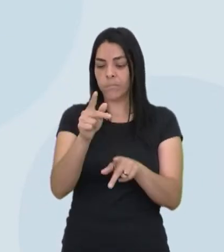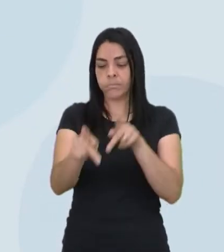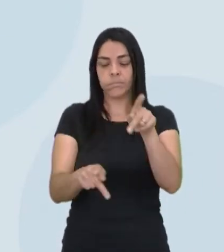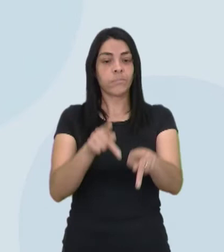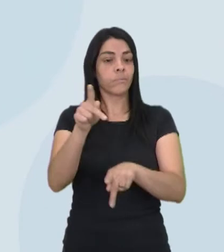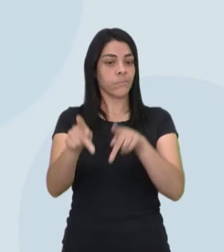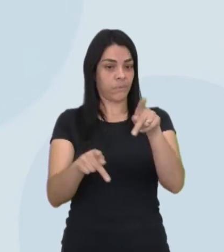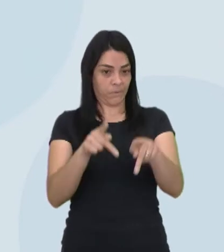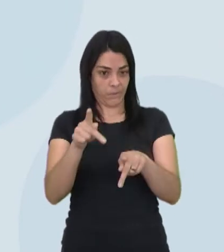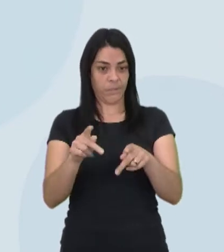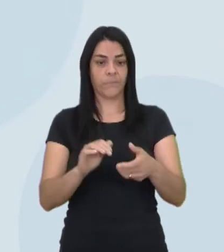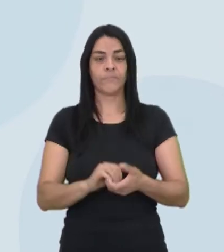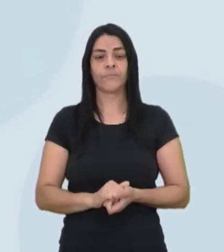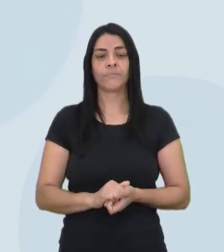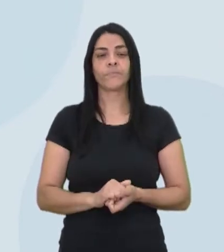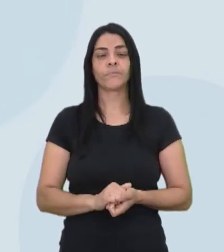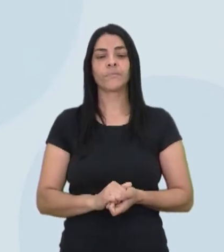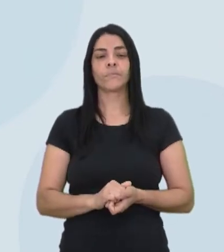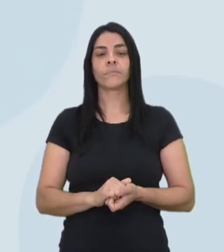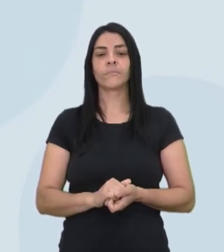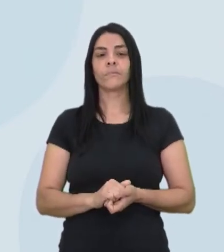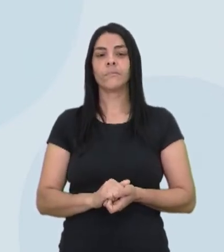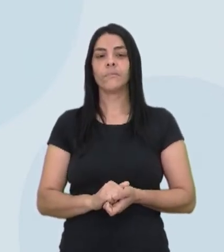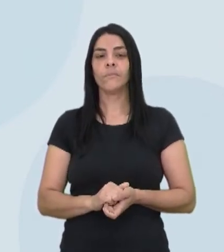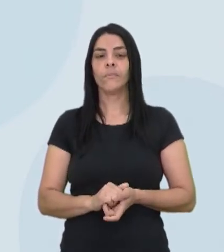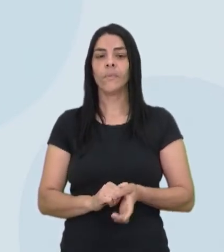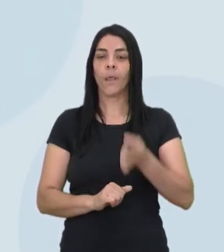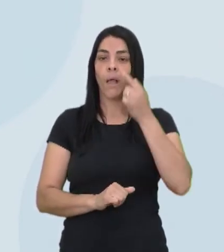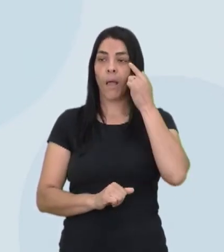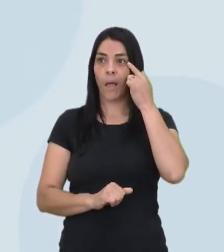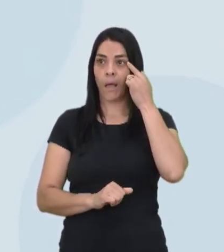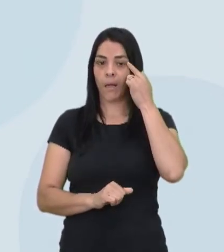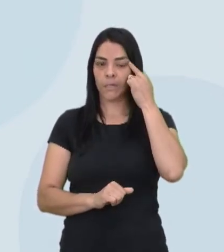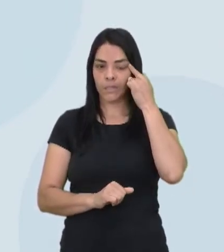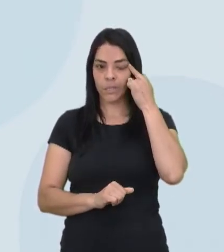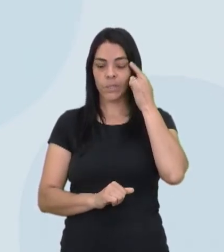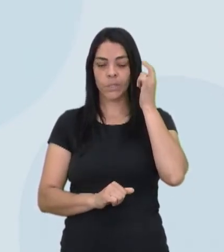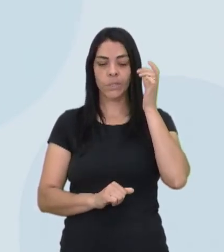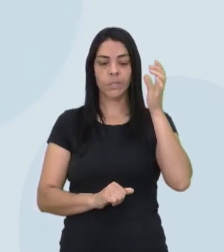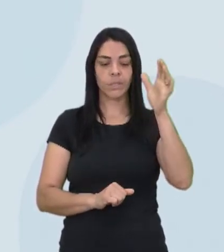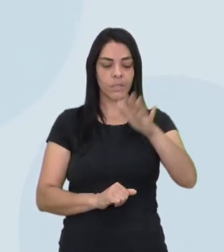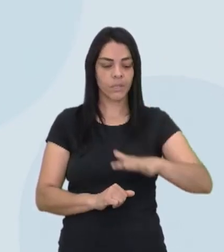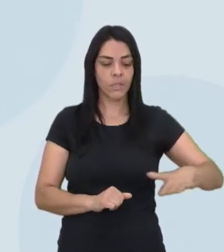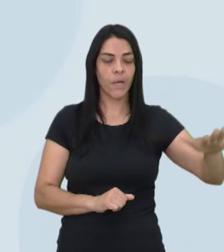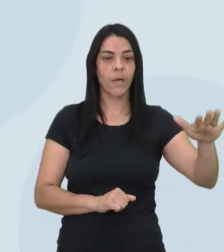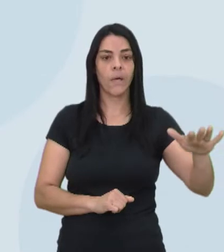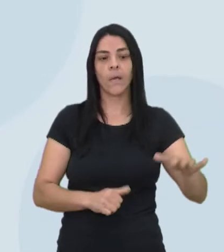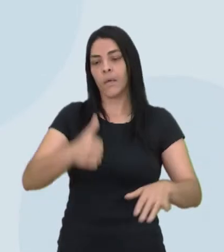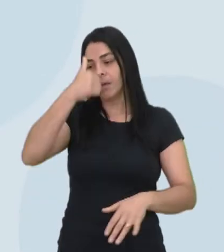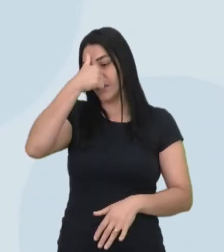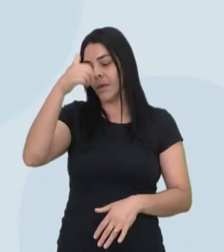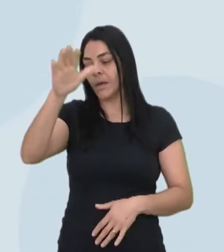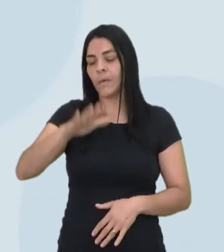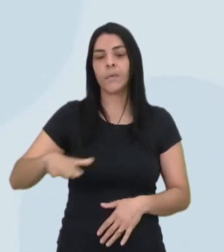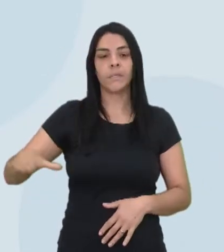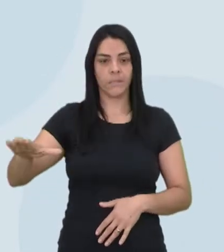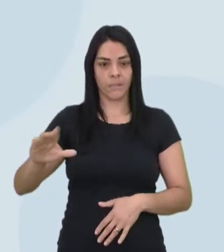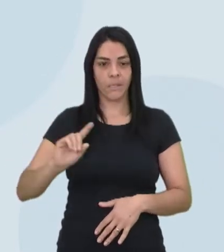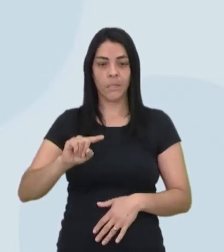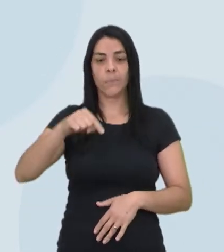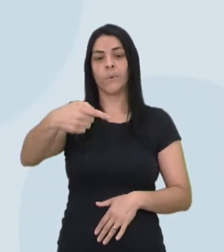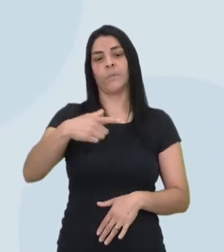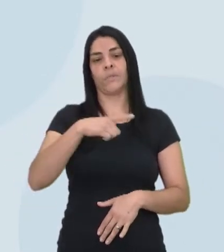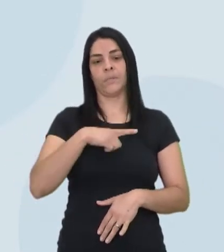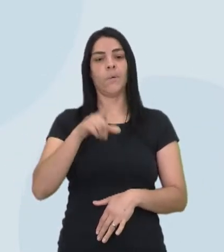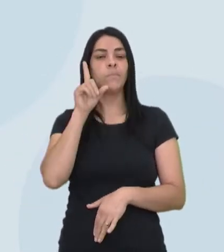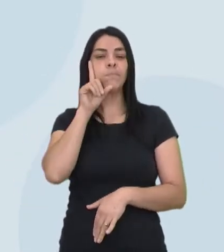a China e a Índia, a gente tem depois um pulo drástico aí para o terceiro colocado, que é os Estados Unidos, onde há aí